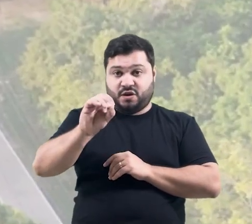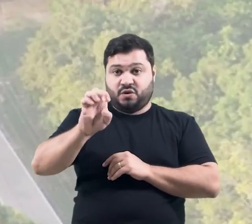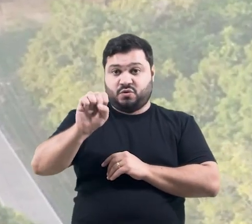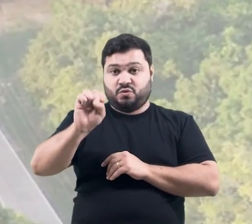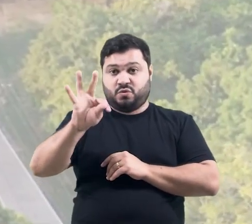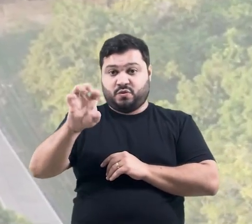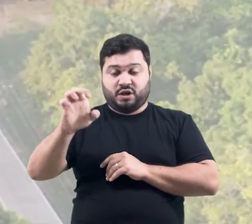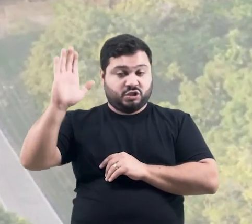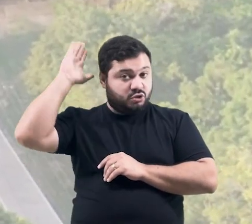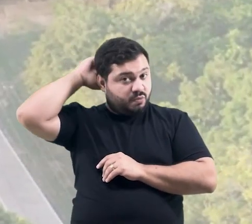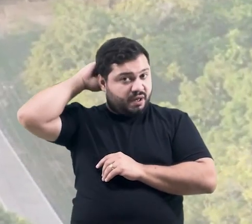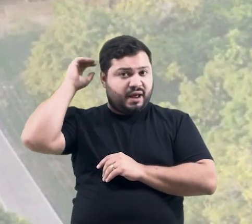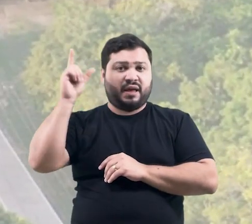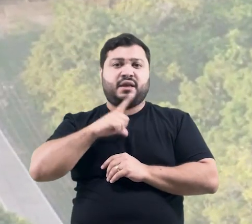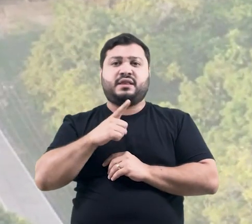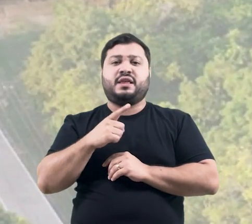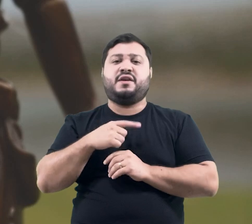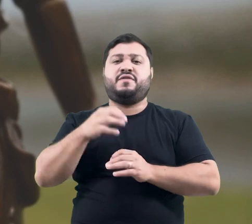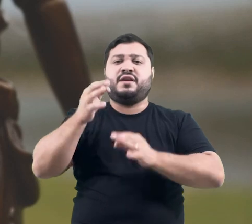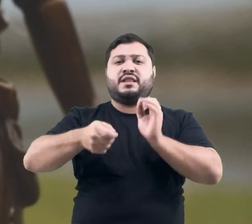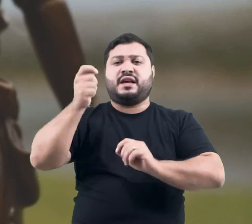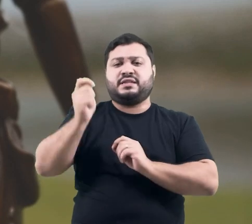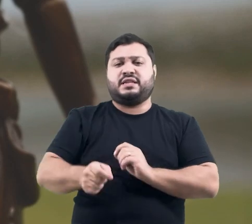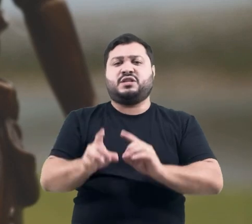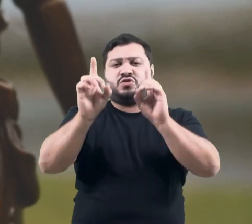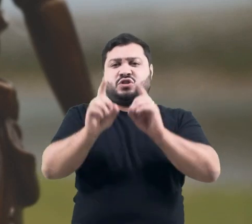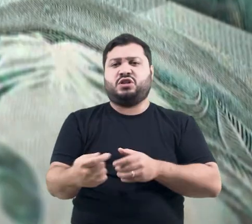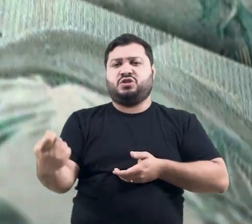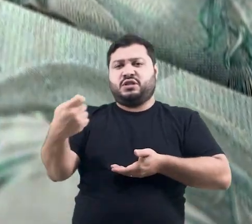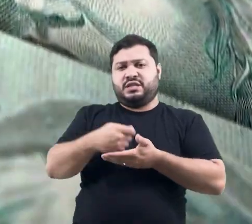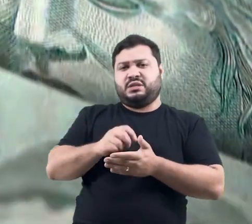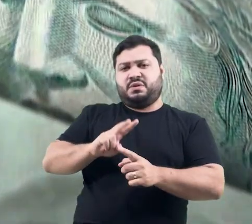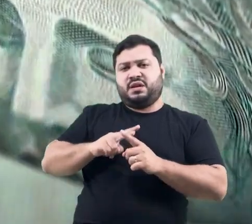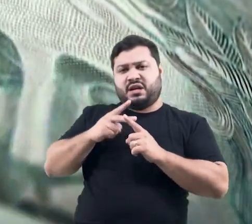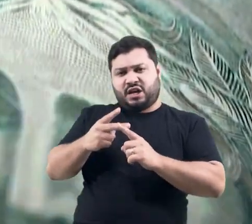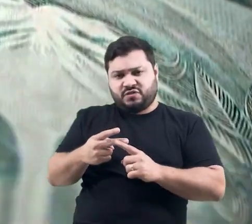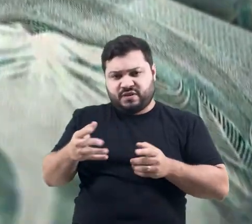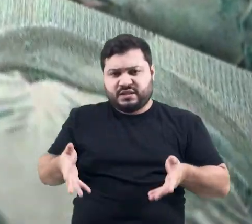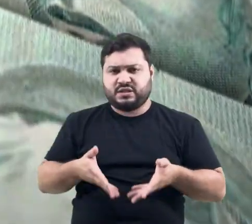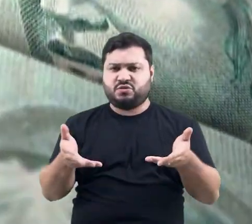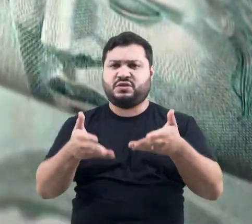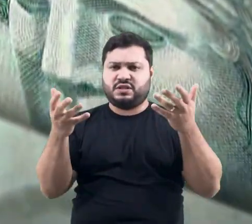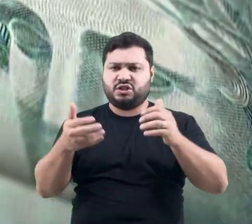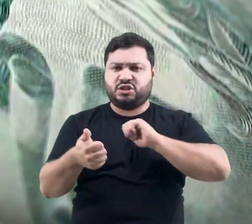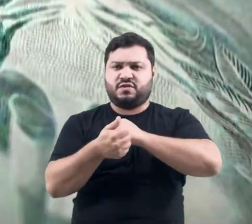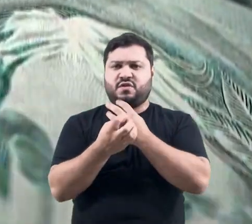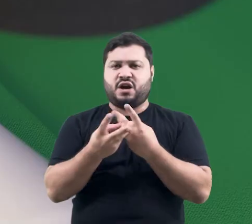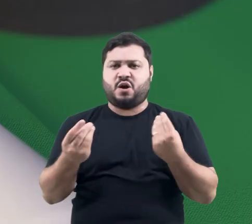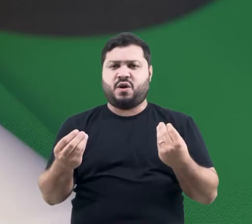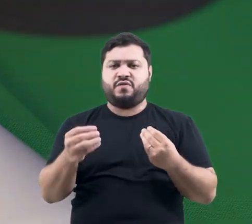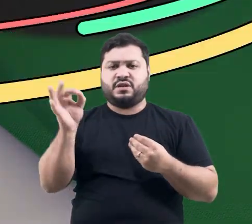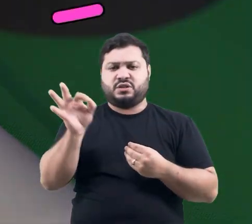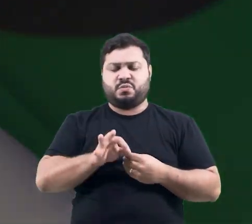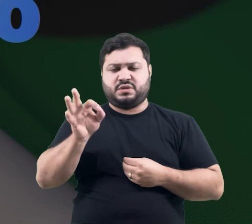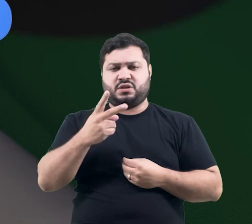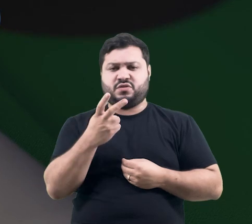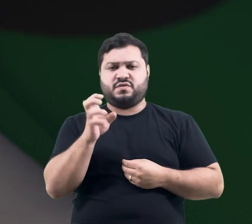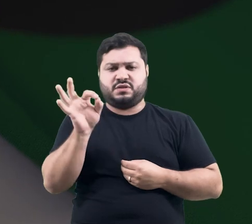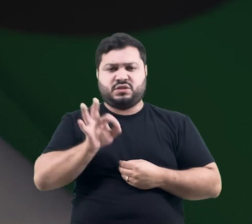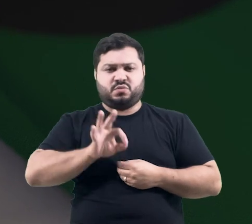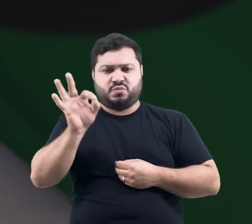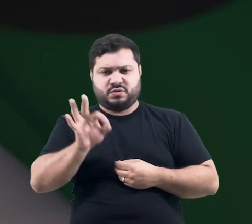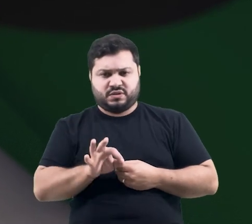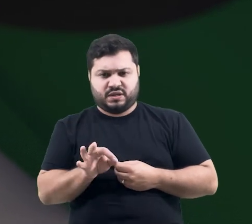Universidade Federal do Oeste do Pará obteve em sentença o direito de receber gratificação de incentivo à qualificação